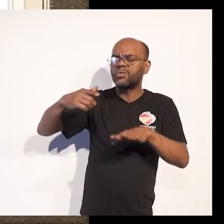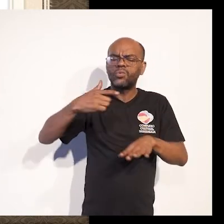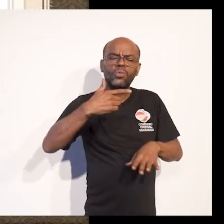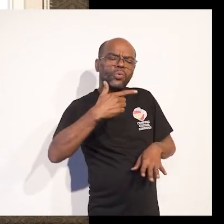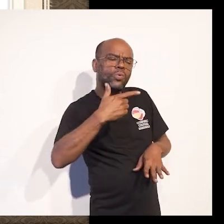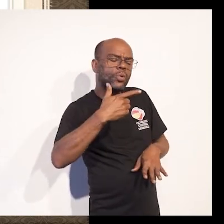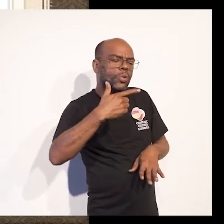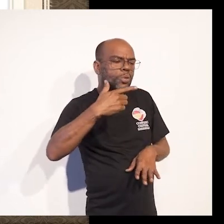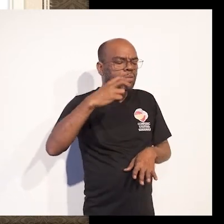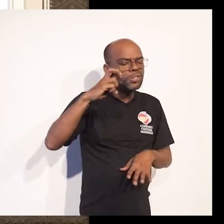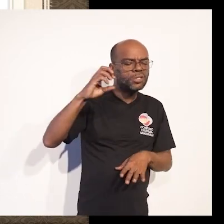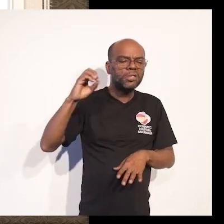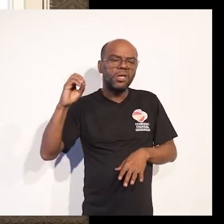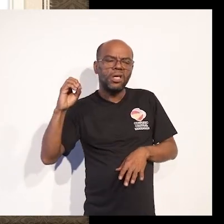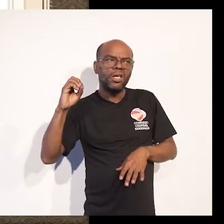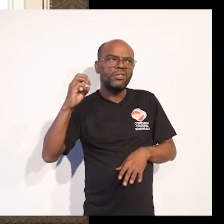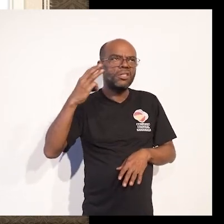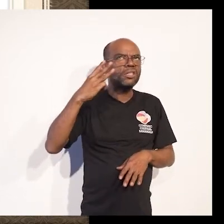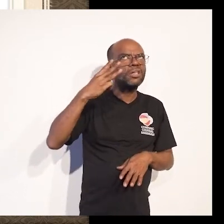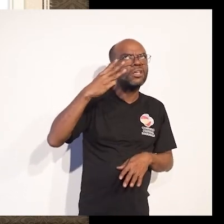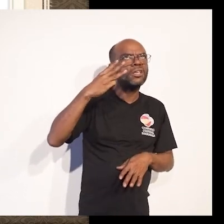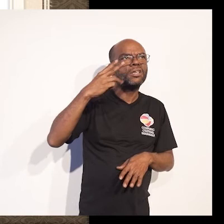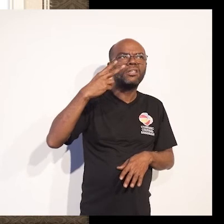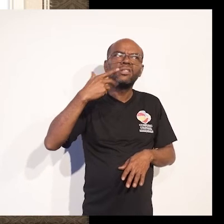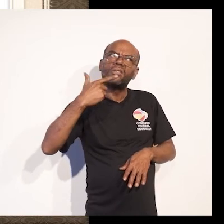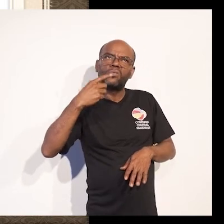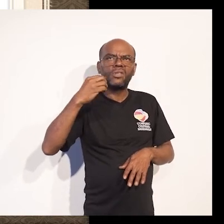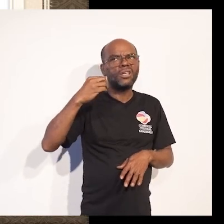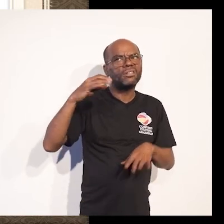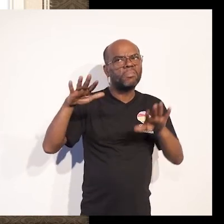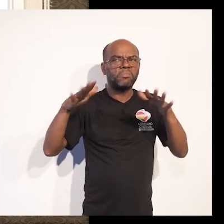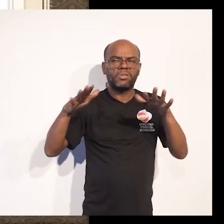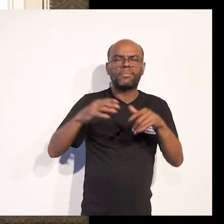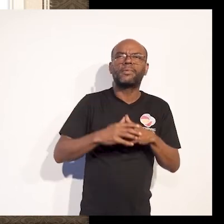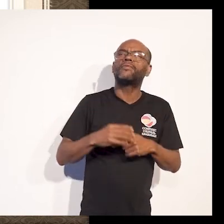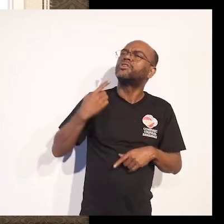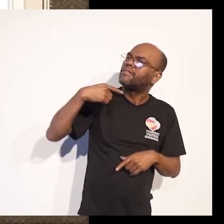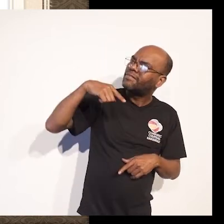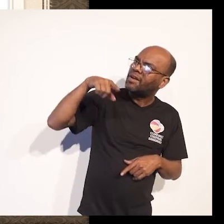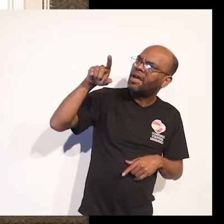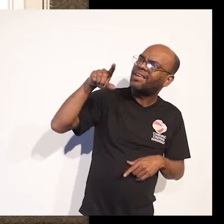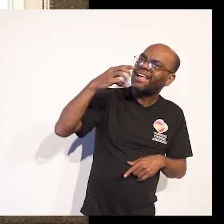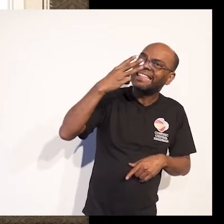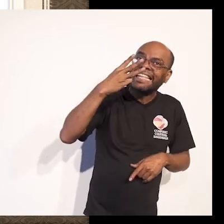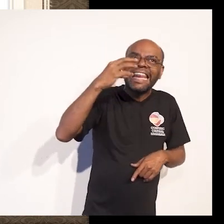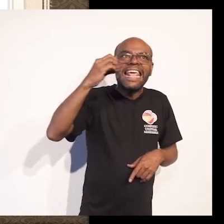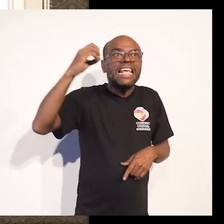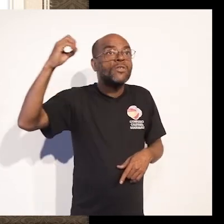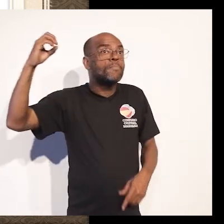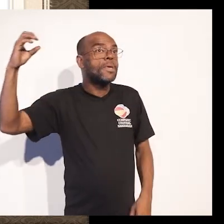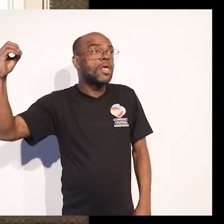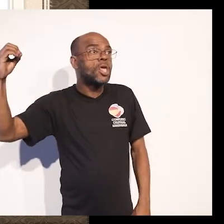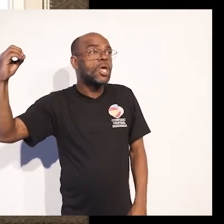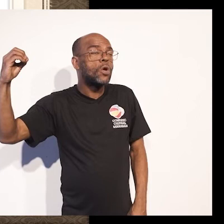até 3200, dependendo da lâmpada e dependendo da marca. Se você vai chegar aos 3000, que é aquela cor